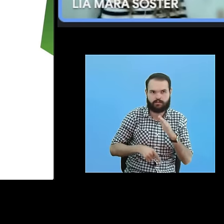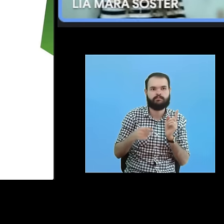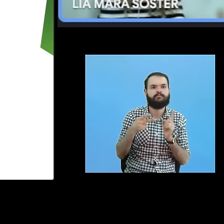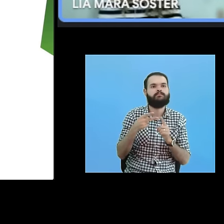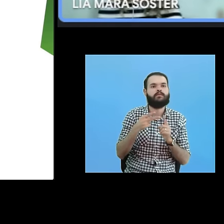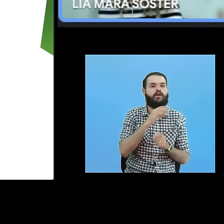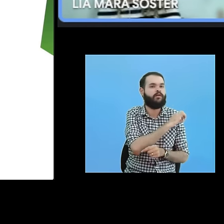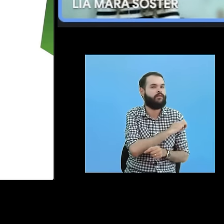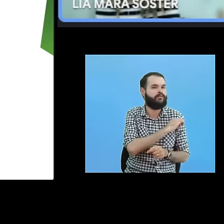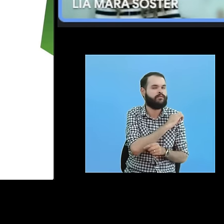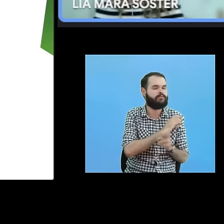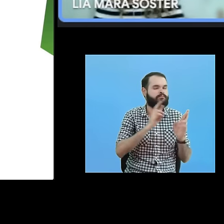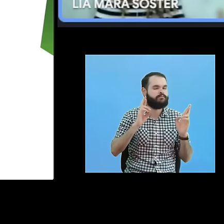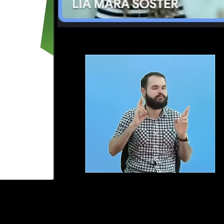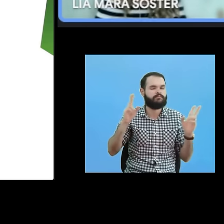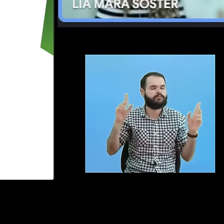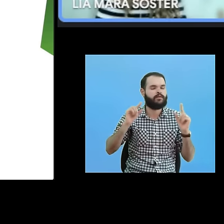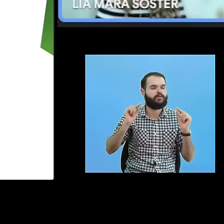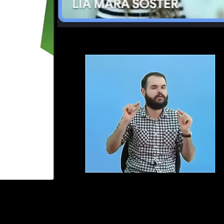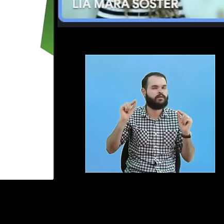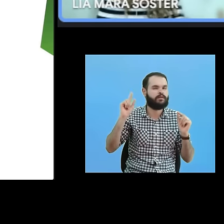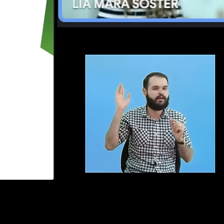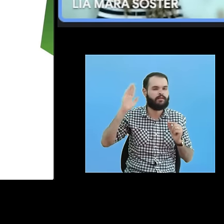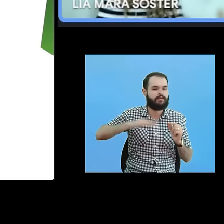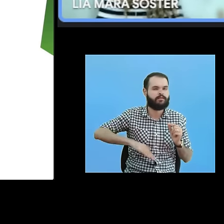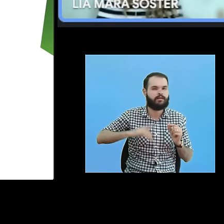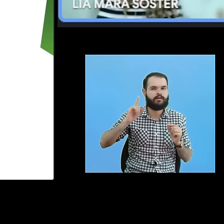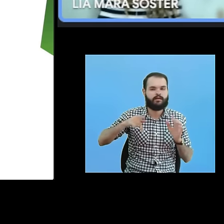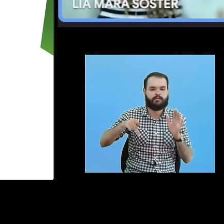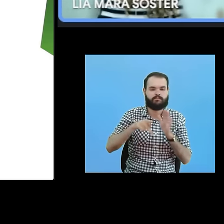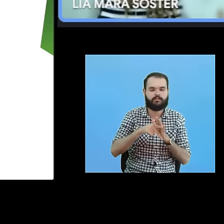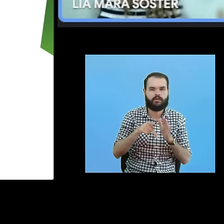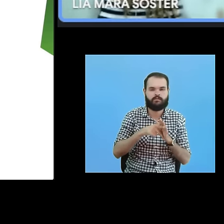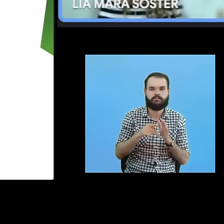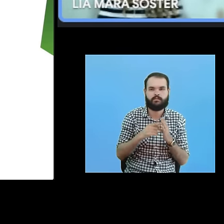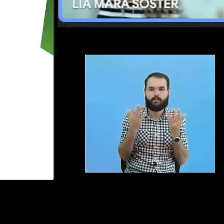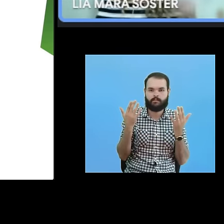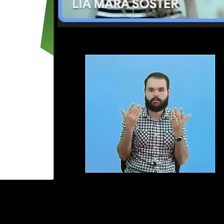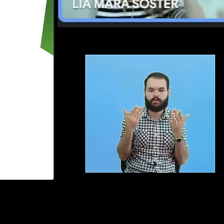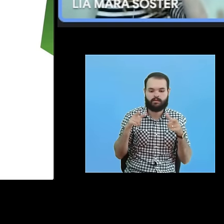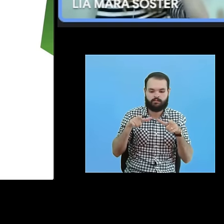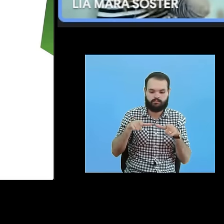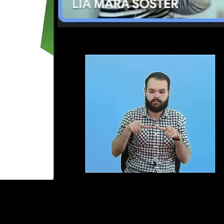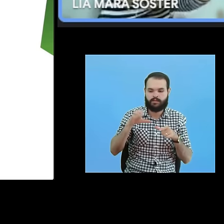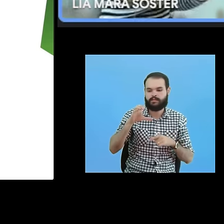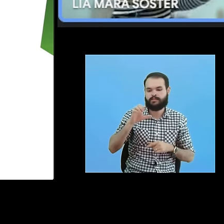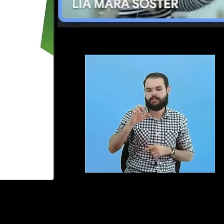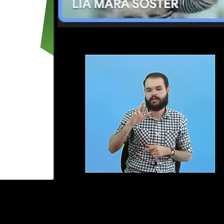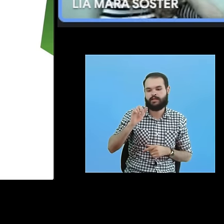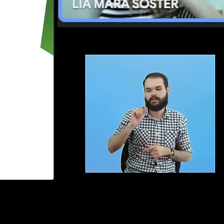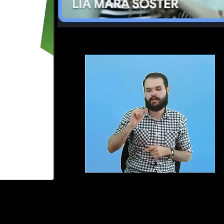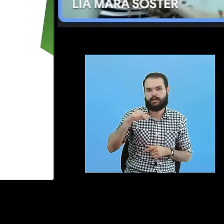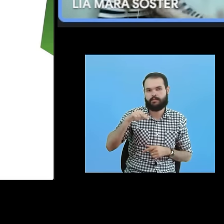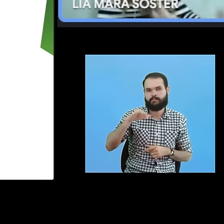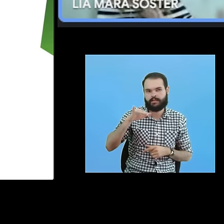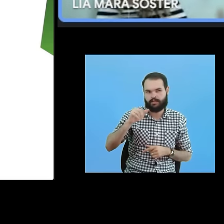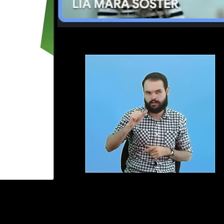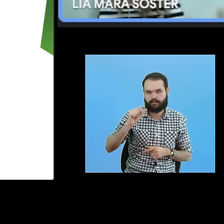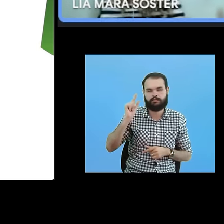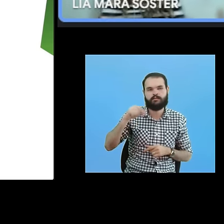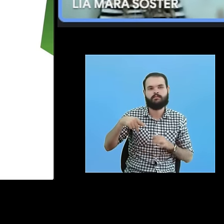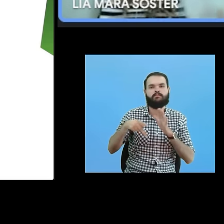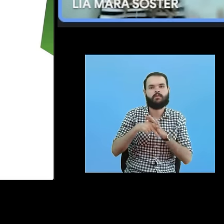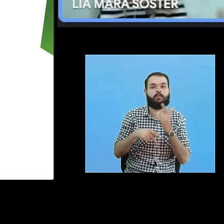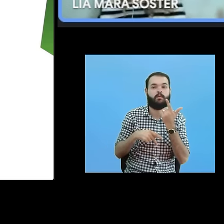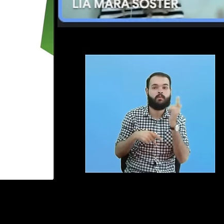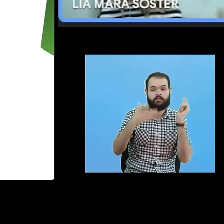esse ano diferente, inovadora, que nós vamos trazer é de artesanato em cerâmica, com o intuito de trazer outras pessoas do grupo